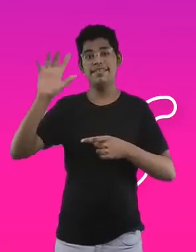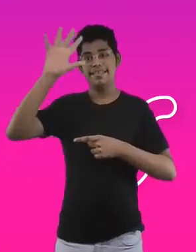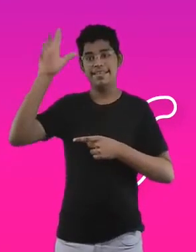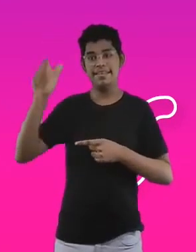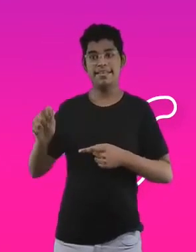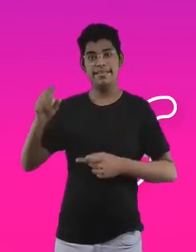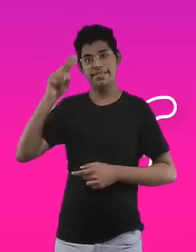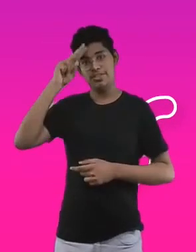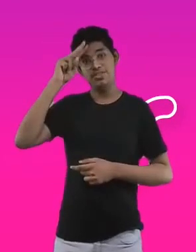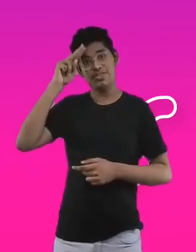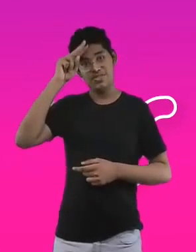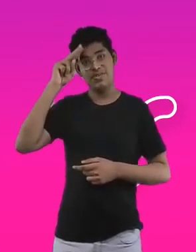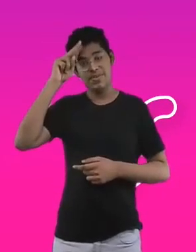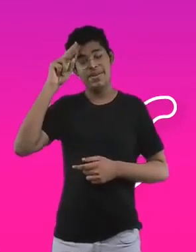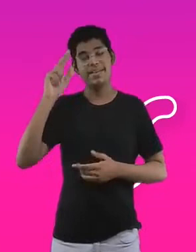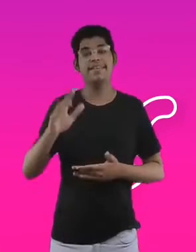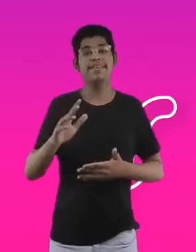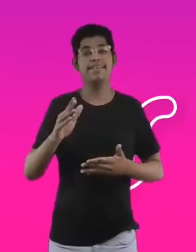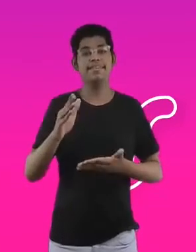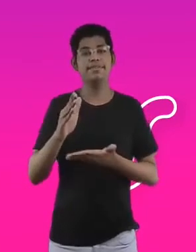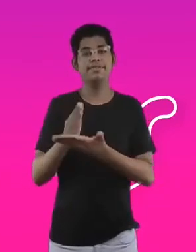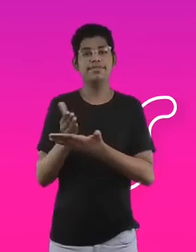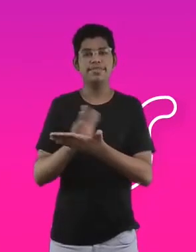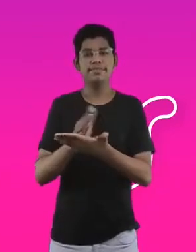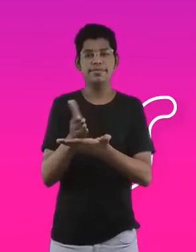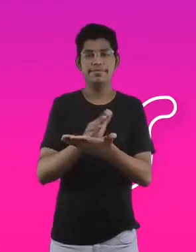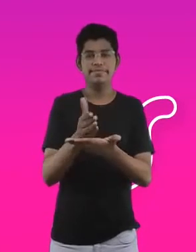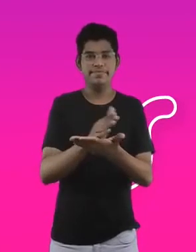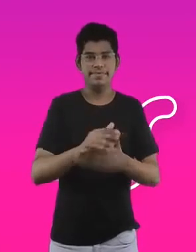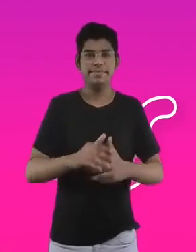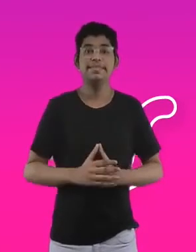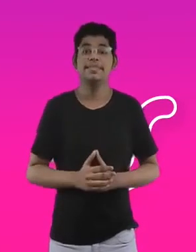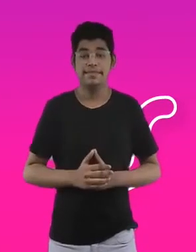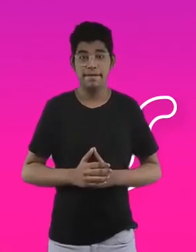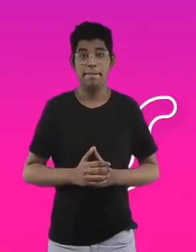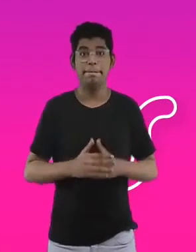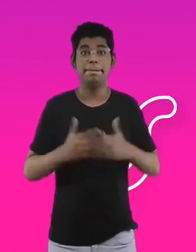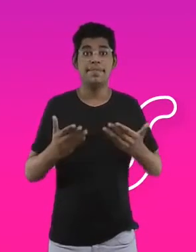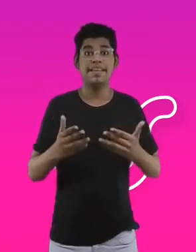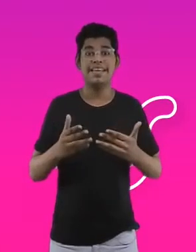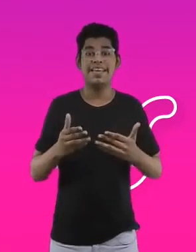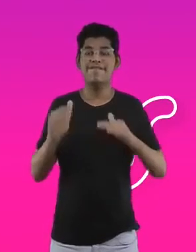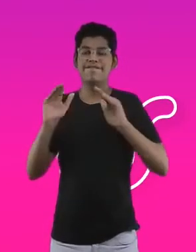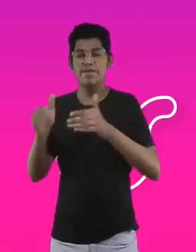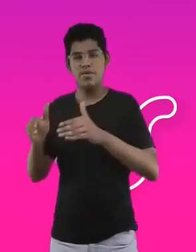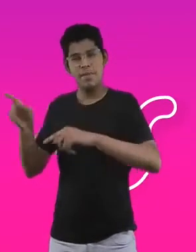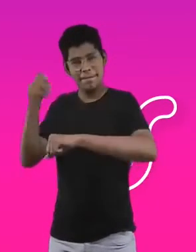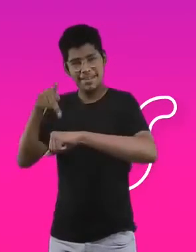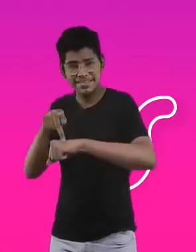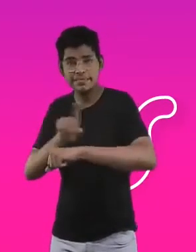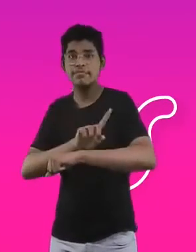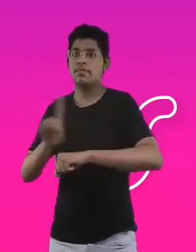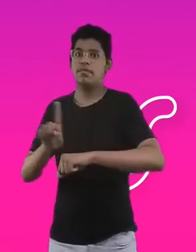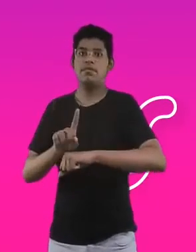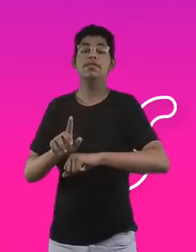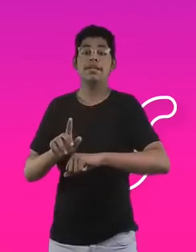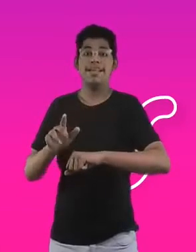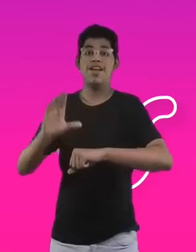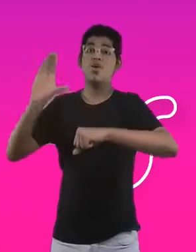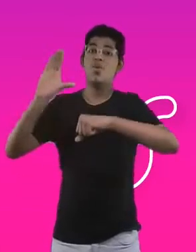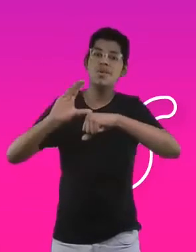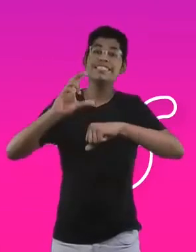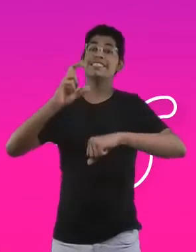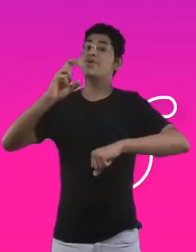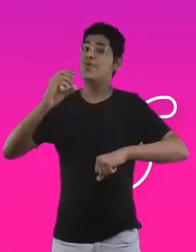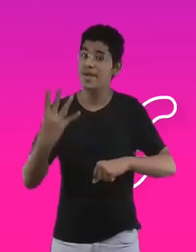E aí que tá, a gente não está falando especificamente de um país, a gente está falando de um continente com 54 países,